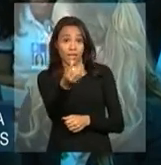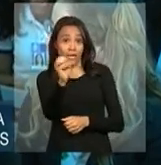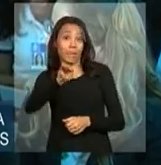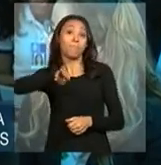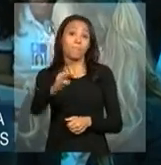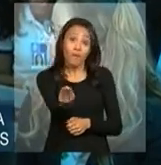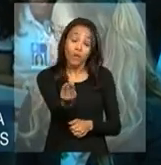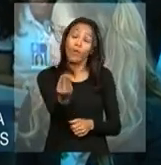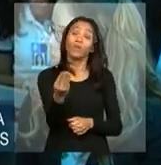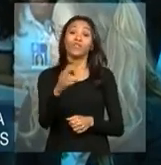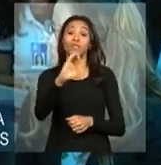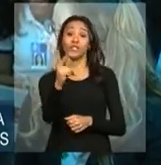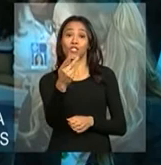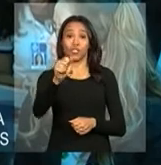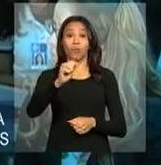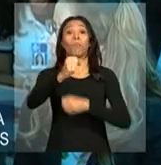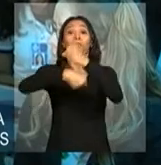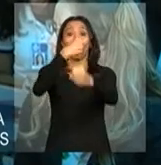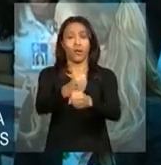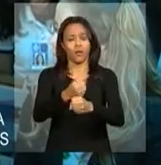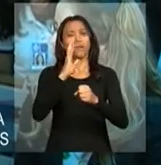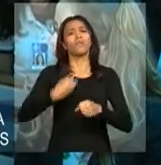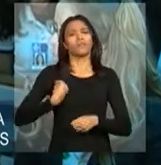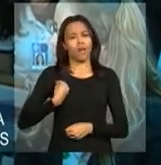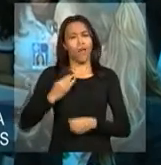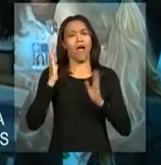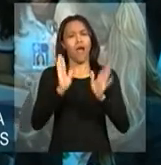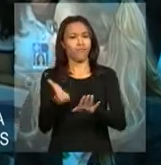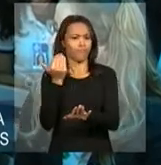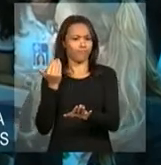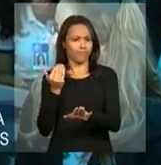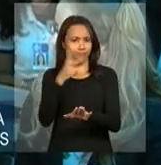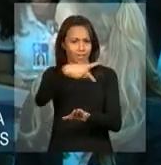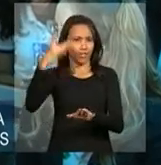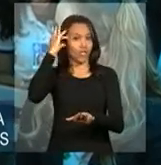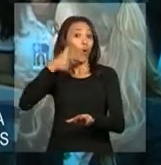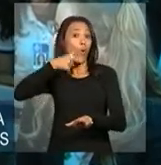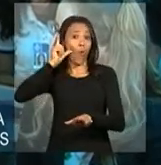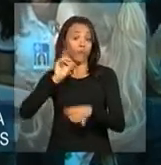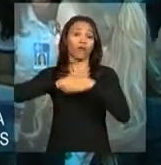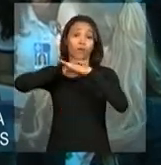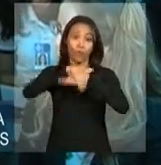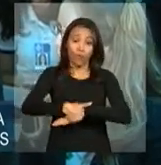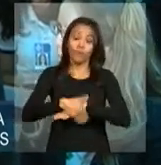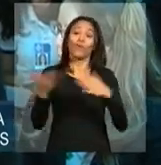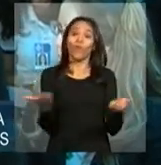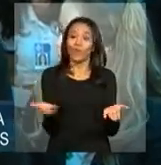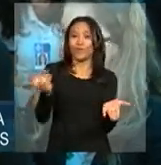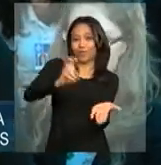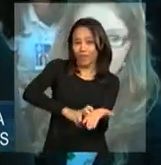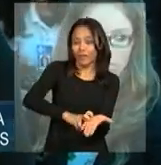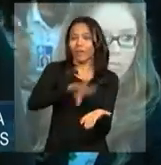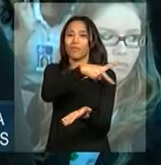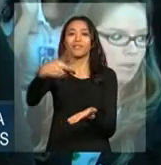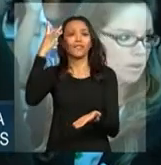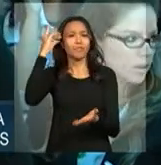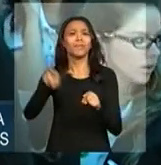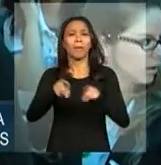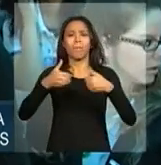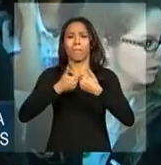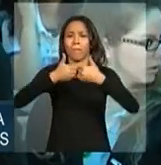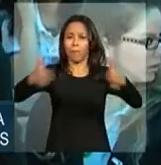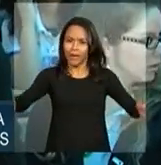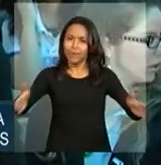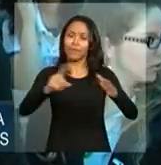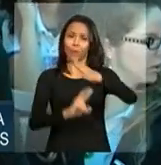por ano. E a presidenta Dilma já estava aqui no Rio Grande do Sul desde ontem à noite. Hoje de manhã ela participou da inauguração